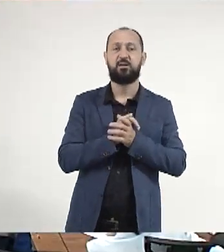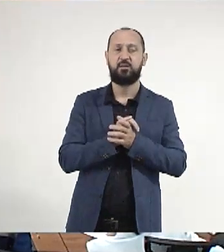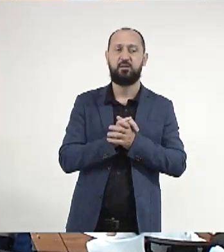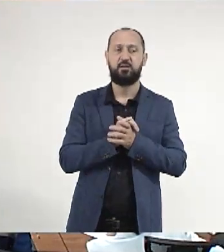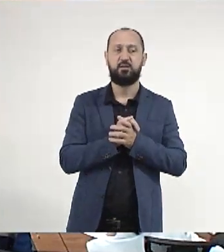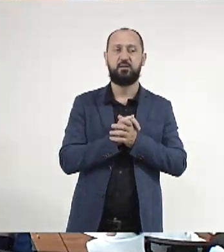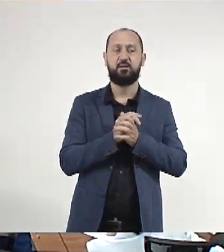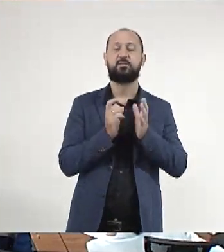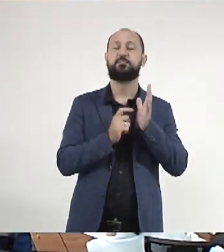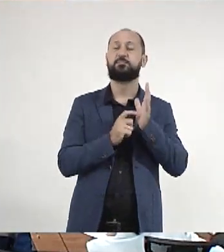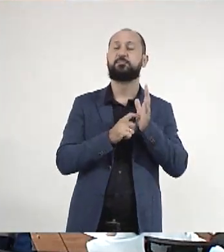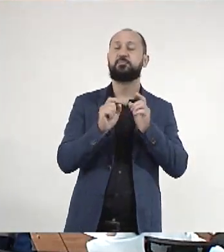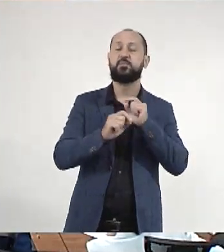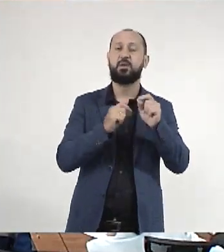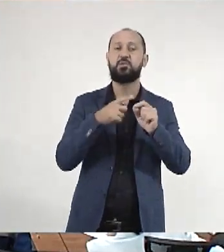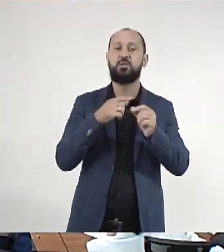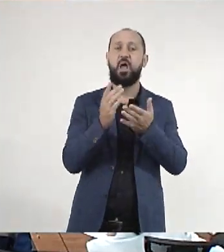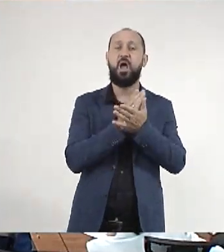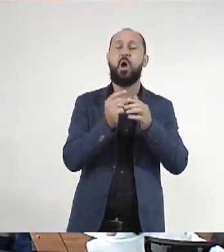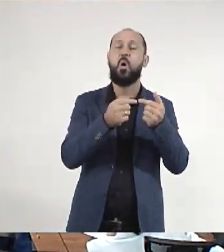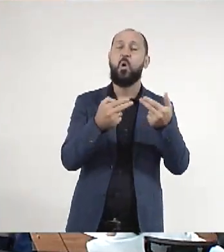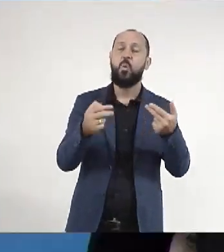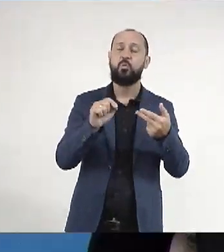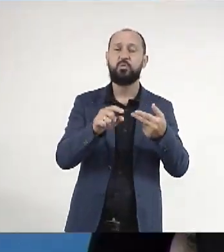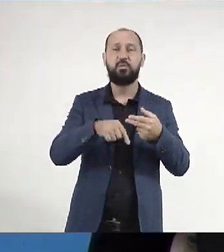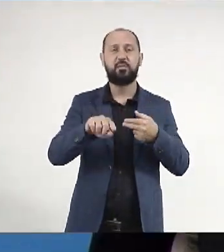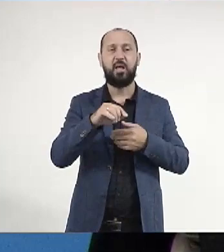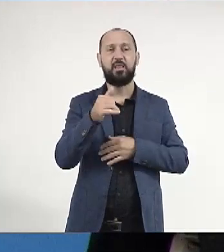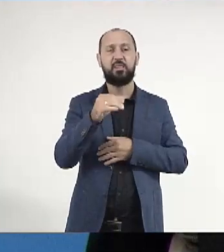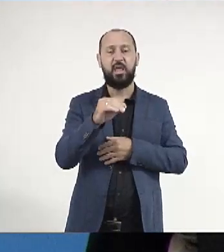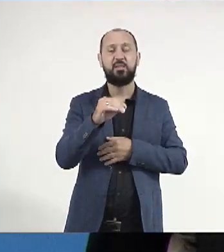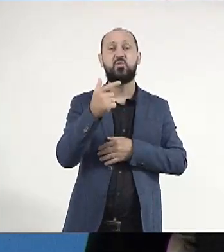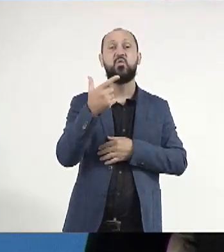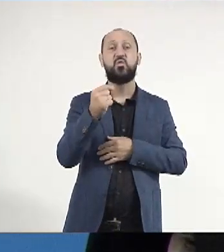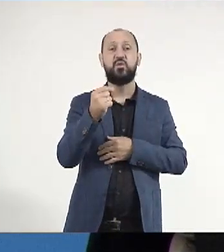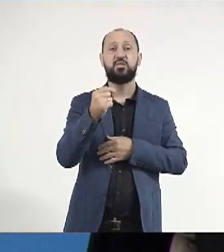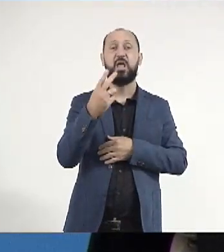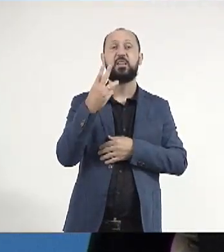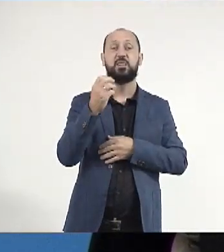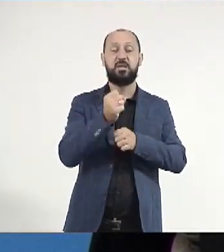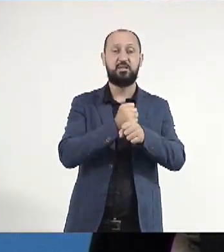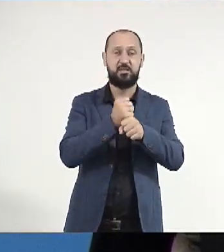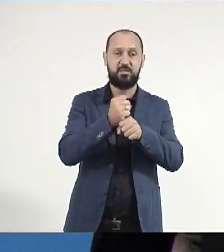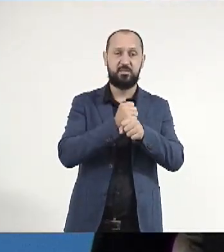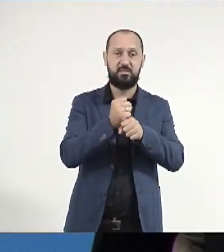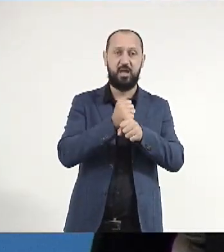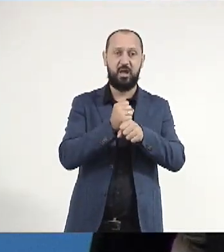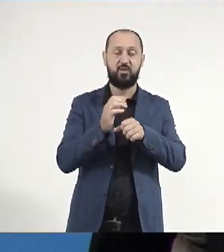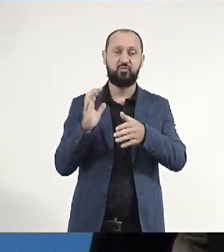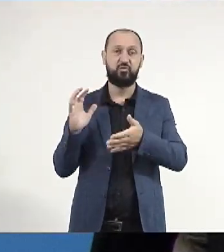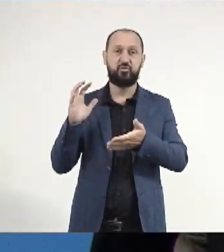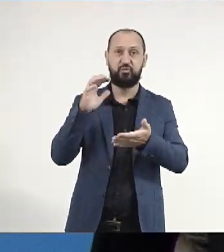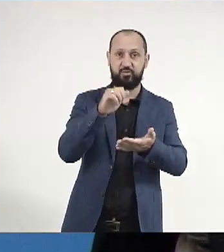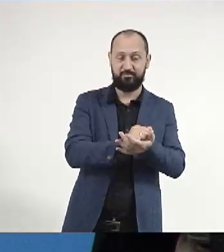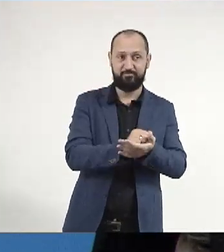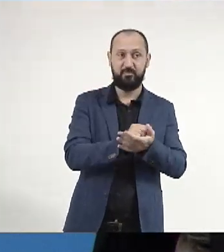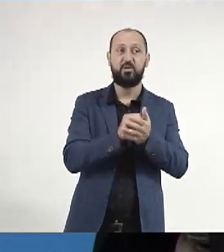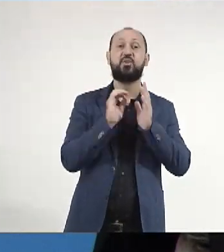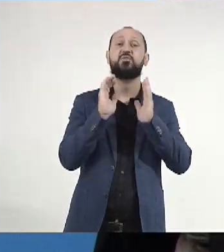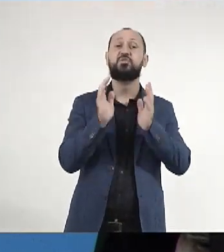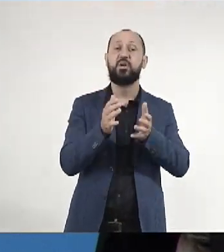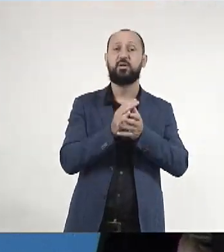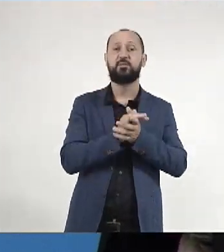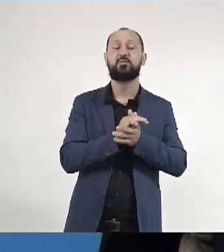recente, quando na realidade nós temos casos de gente que está há 10, há 20, há 30 anos invadidos. Então, que